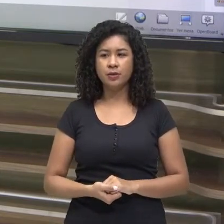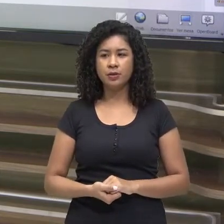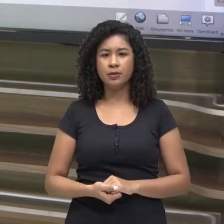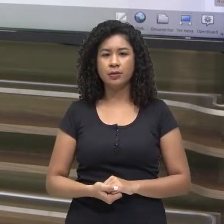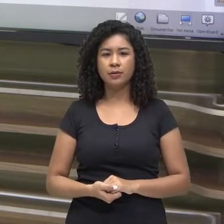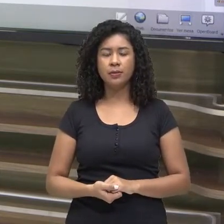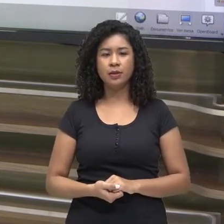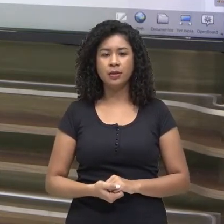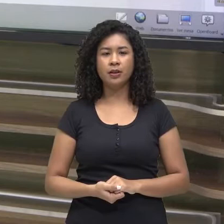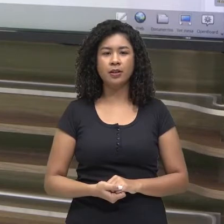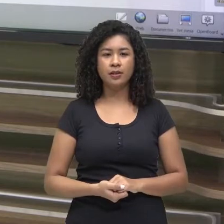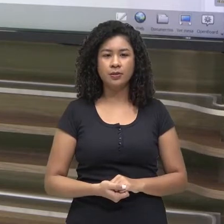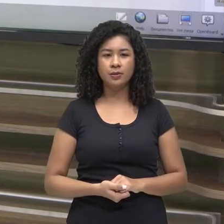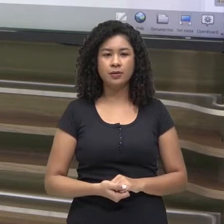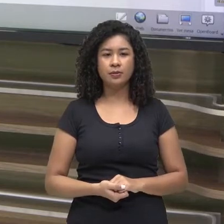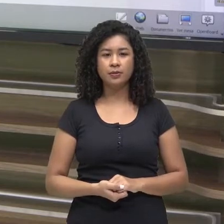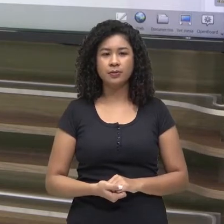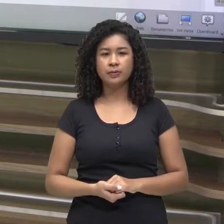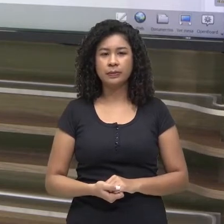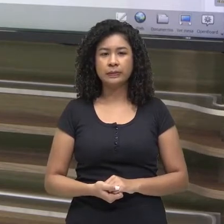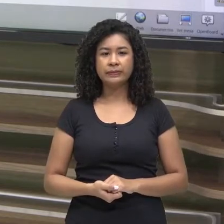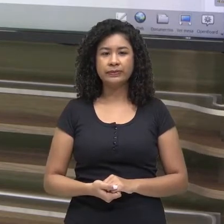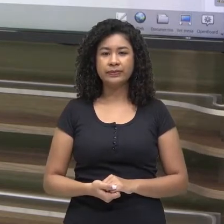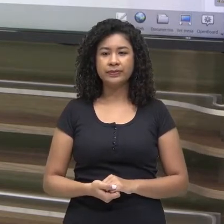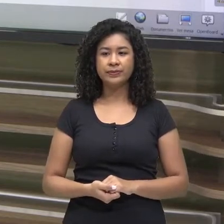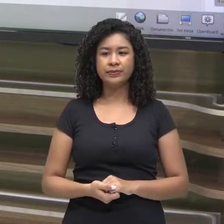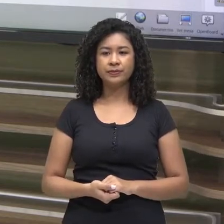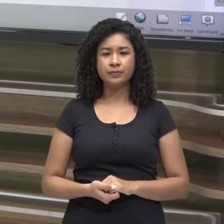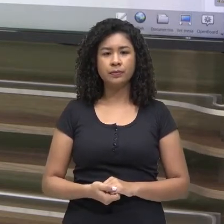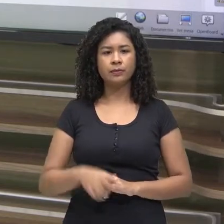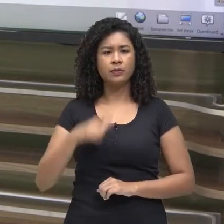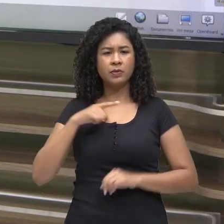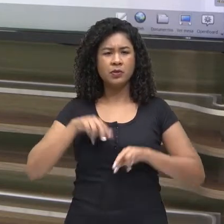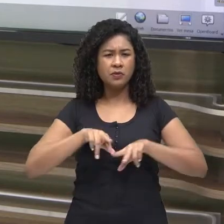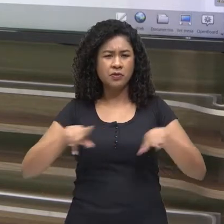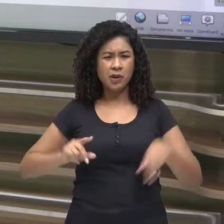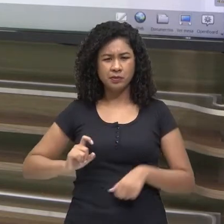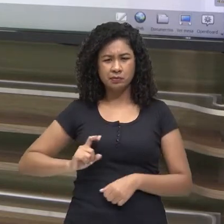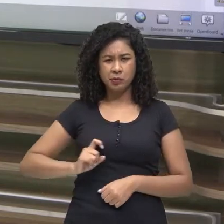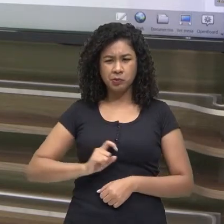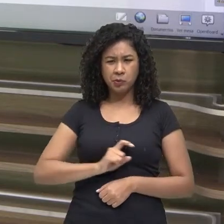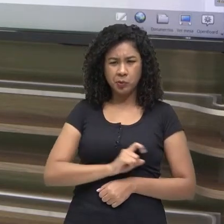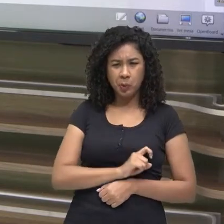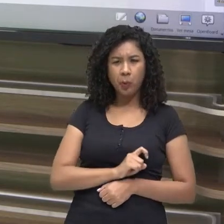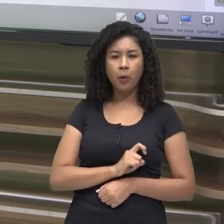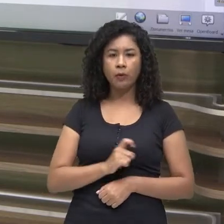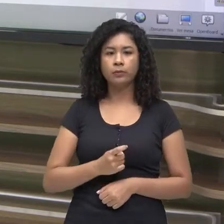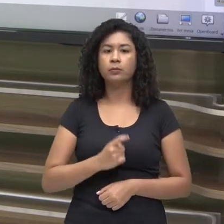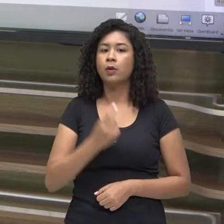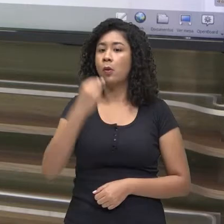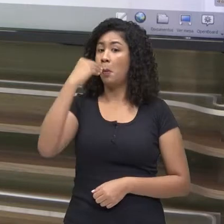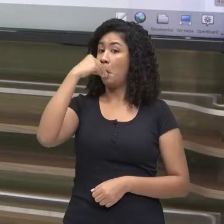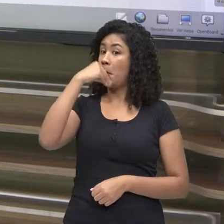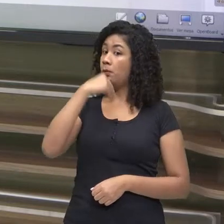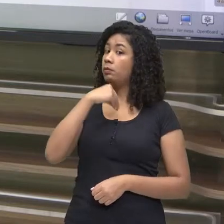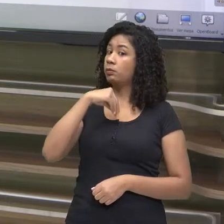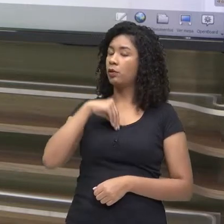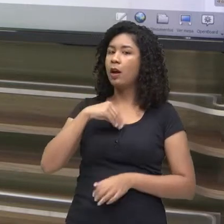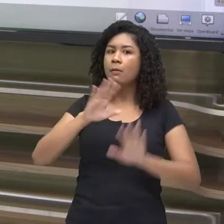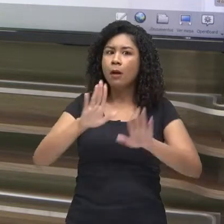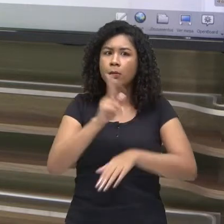toda essa higienização, mas mesmo assim entra um micro-organismo, que quando chegam no estômago, a acidez do